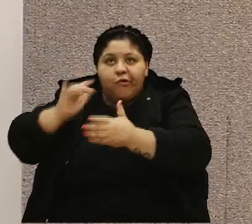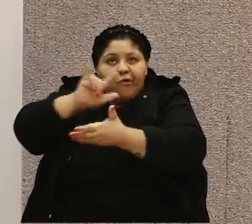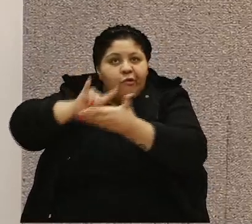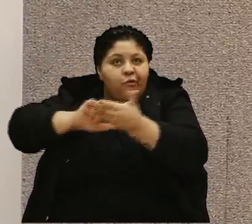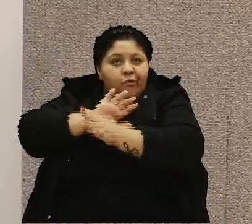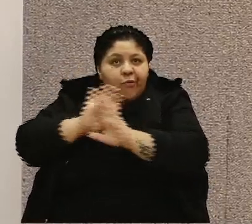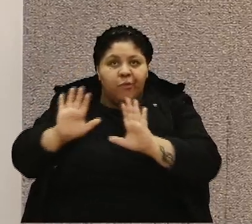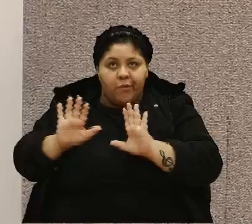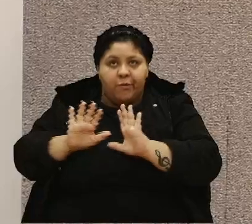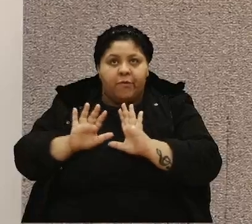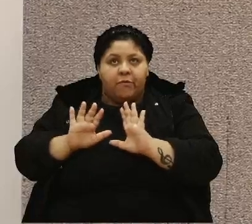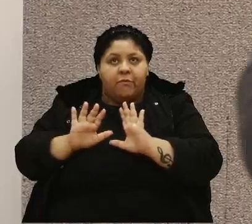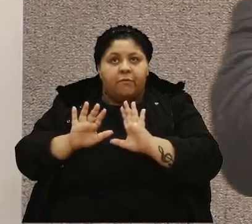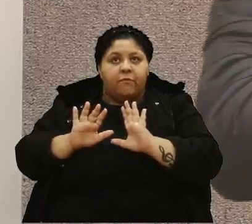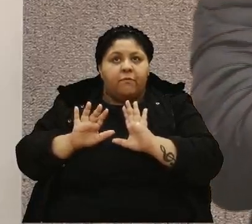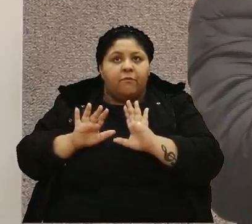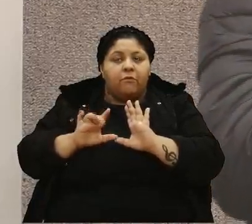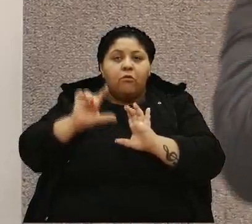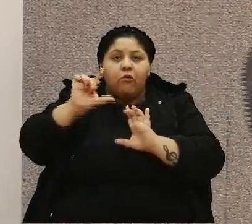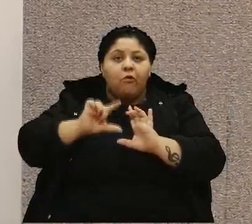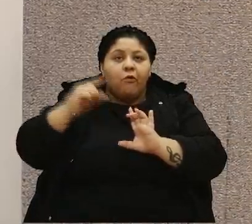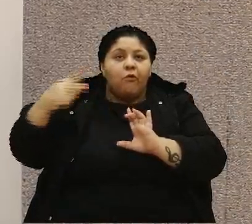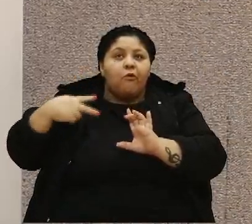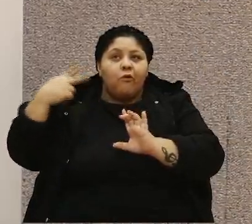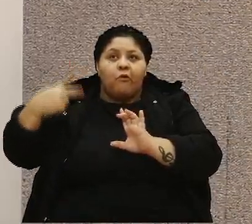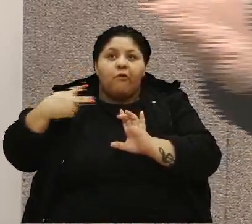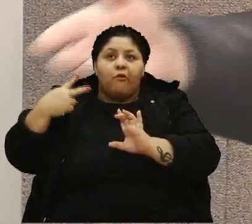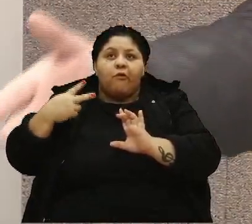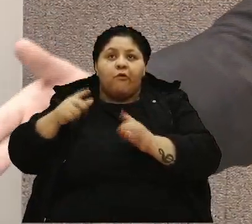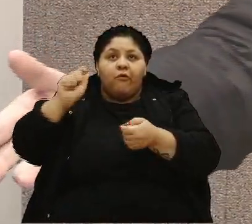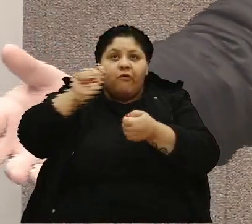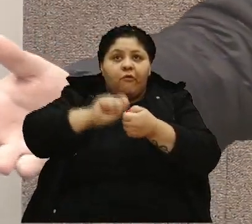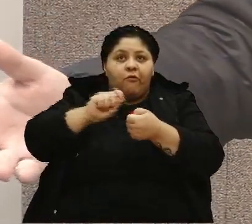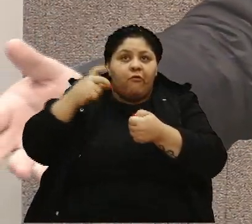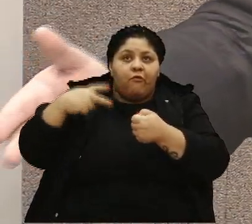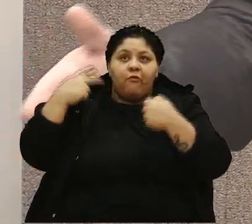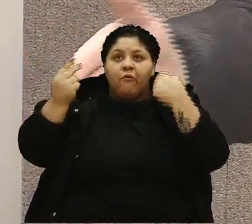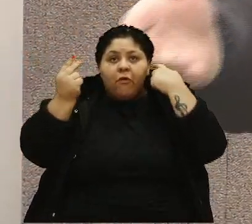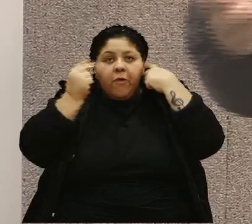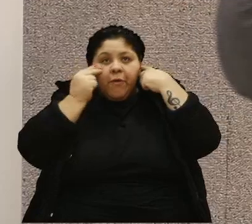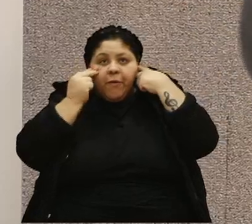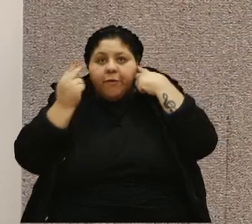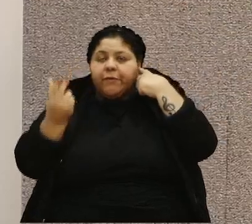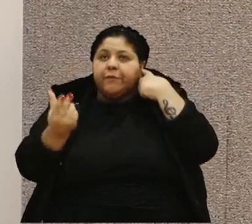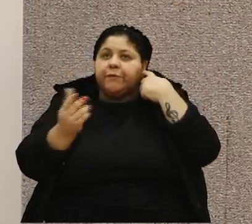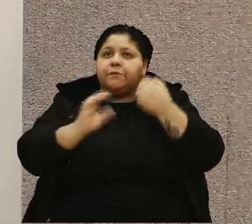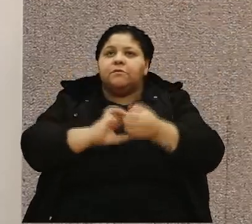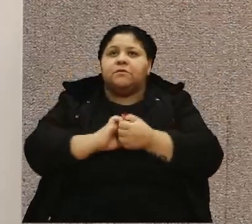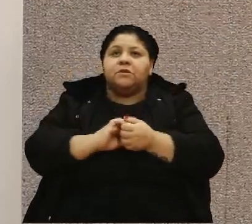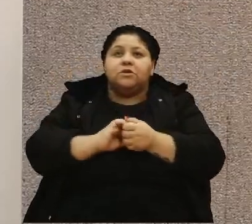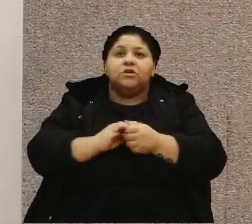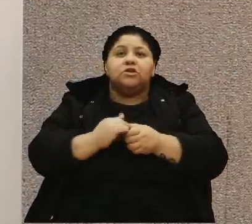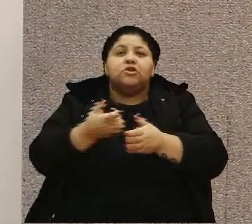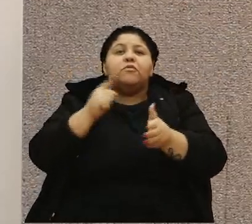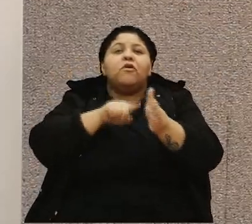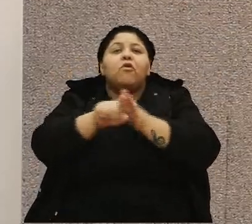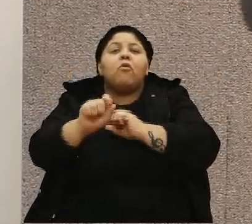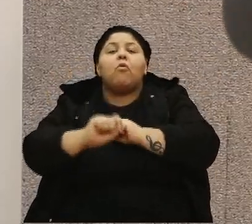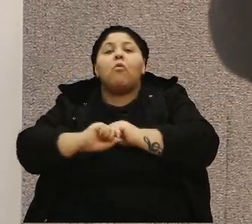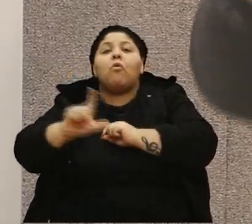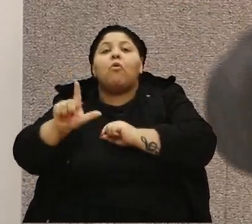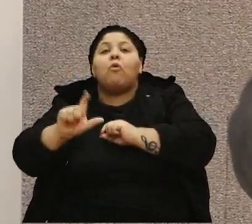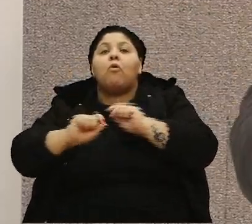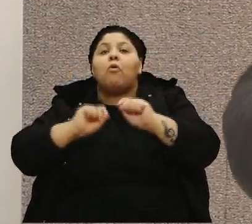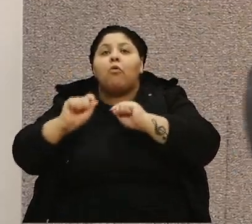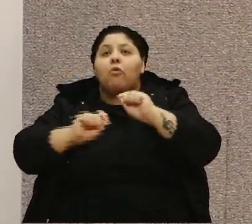órgãos. Poucos são os vereadores que vão se dar o trabalho de fazer o que fez o vereador Cláudio Libardi, de questionar qual é, de fato, o